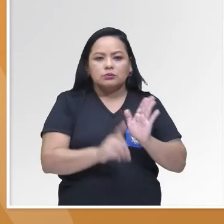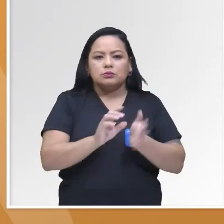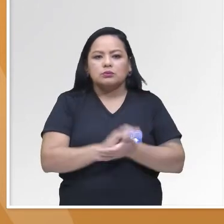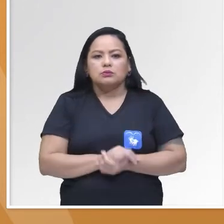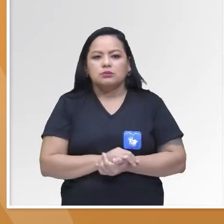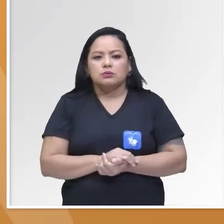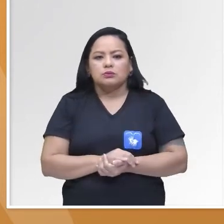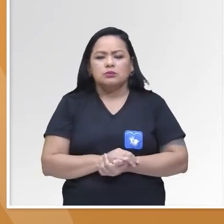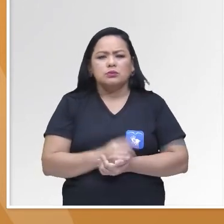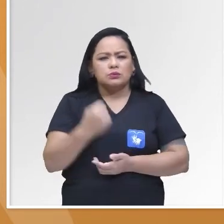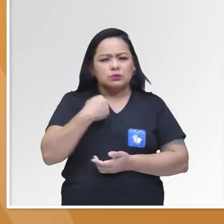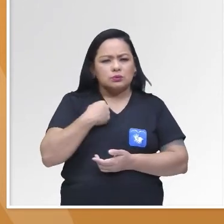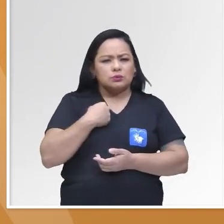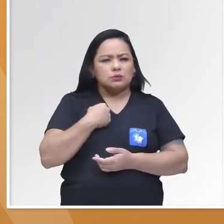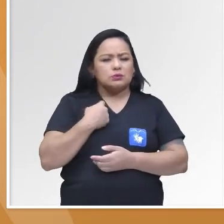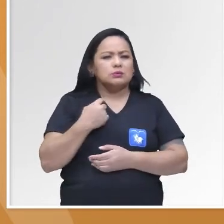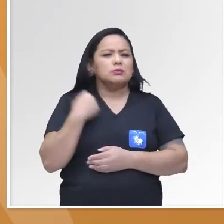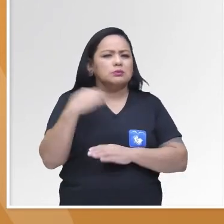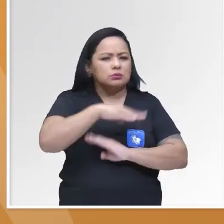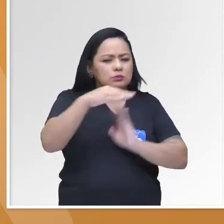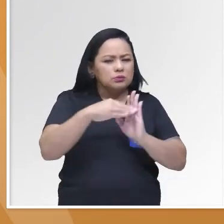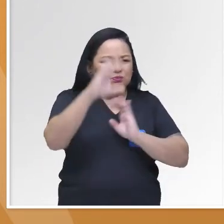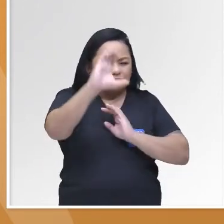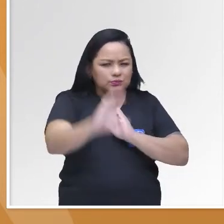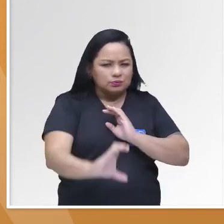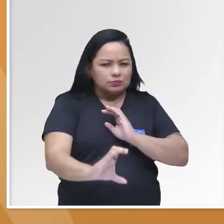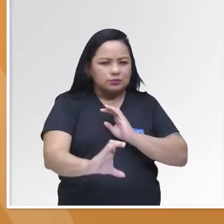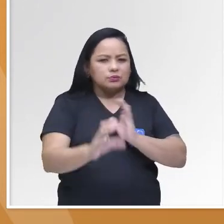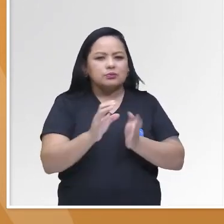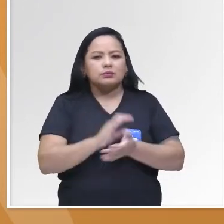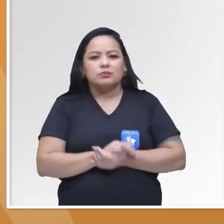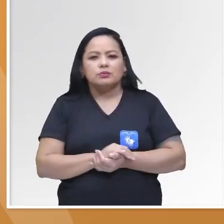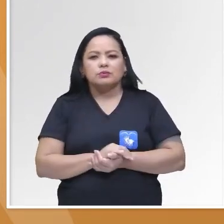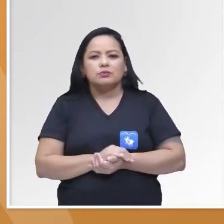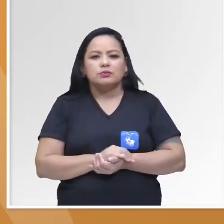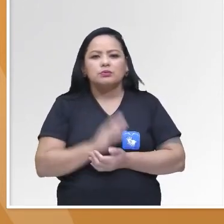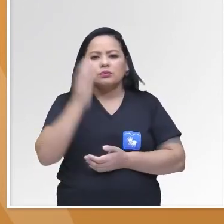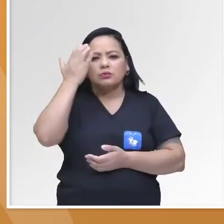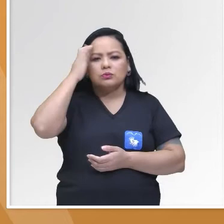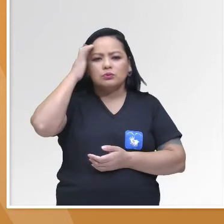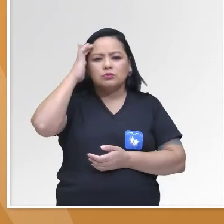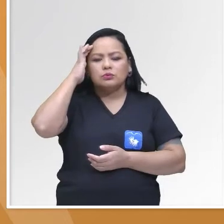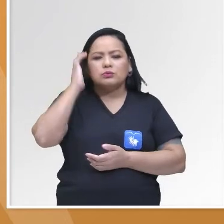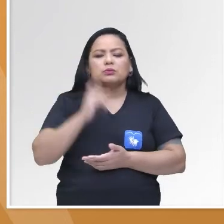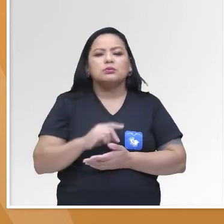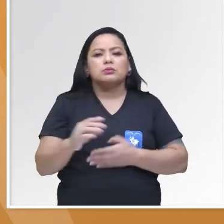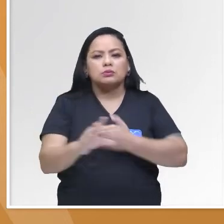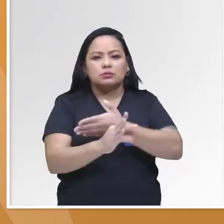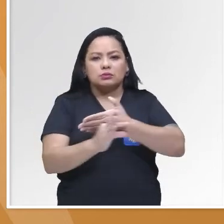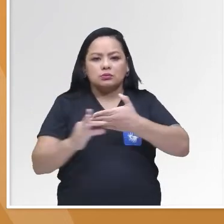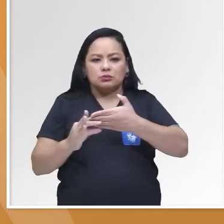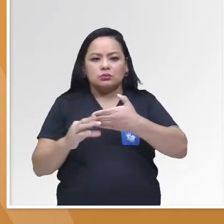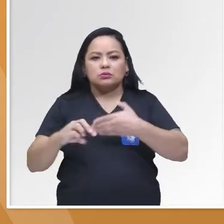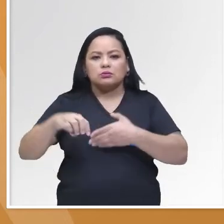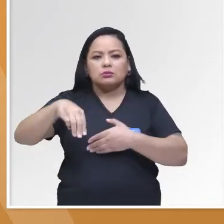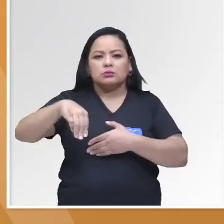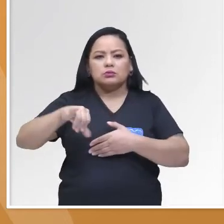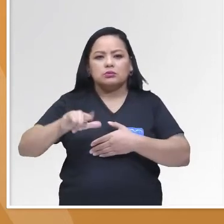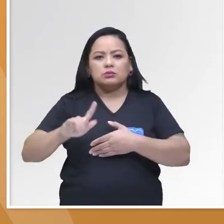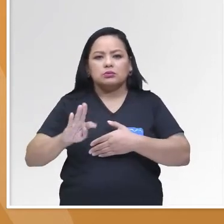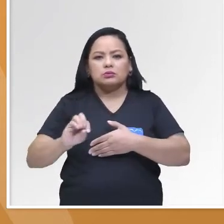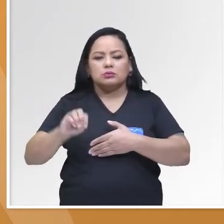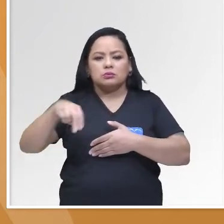direitos. Somos todos cidadãos? Na visão deste autor chamado Milton